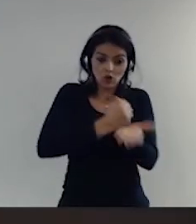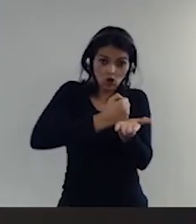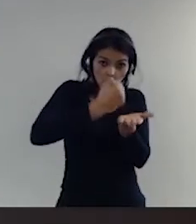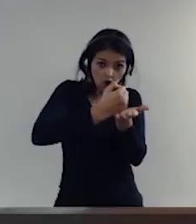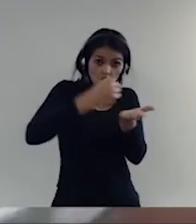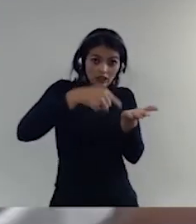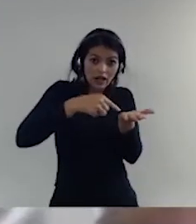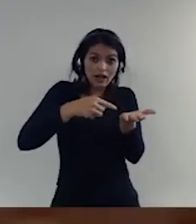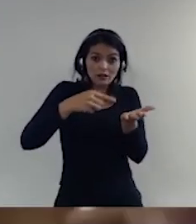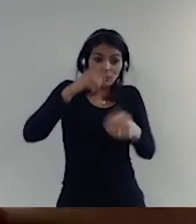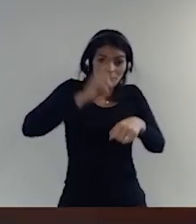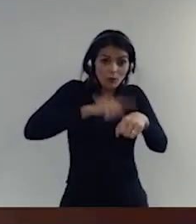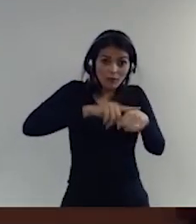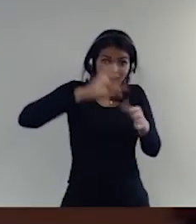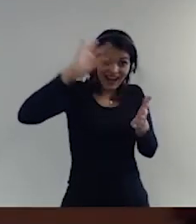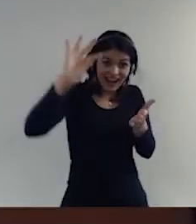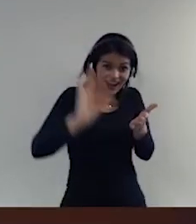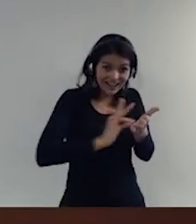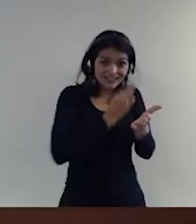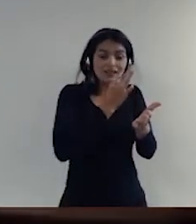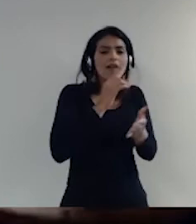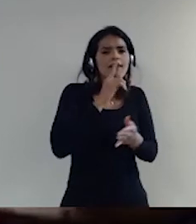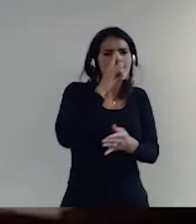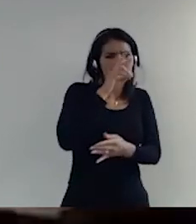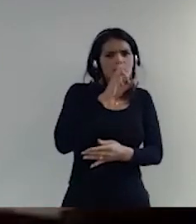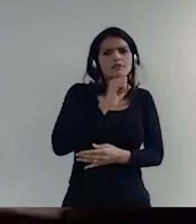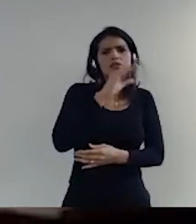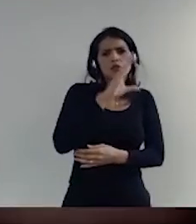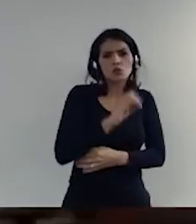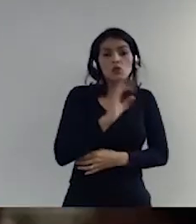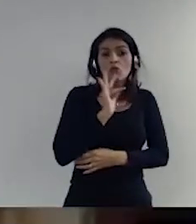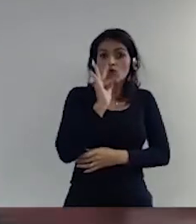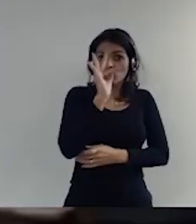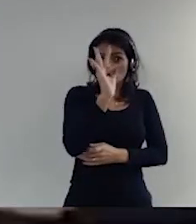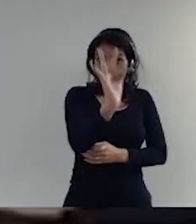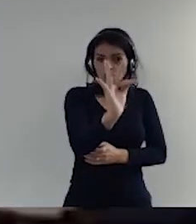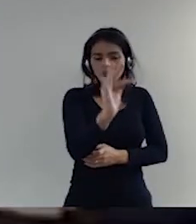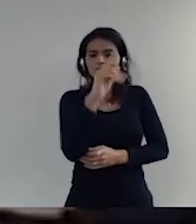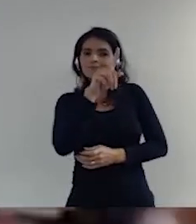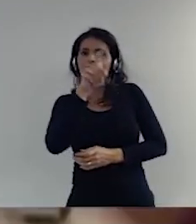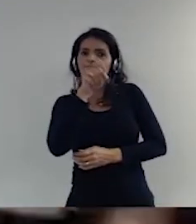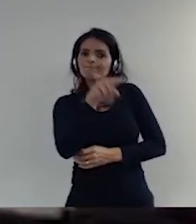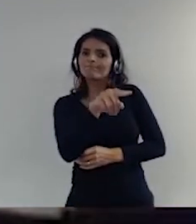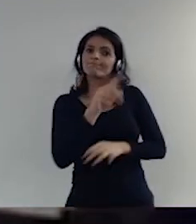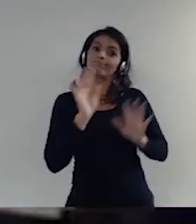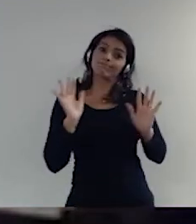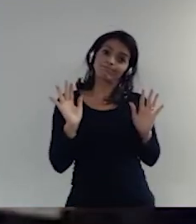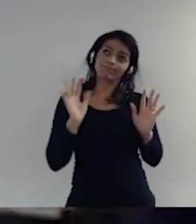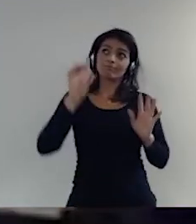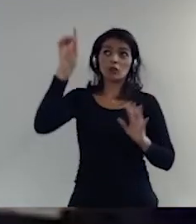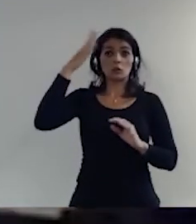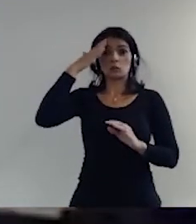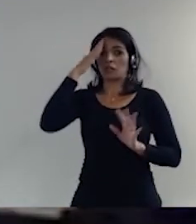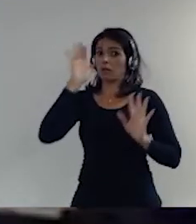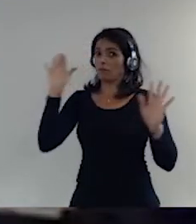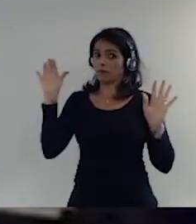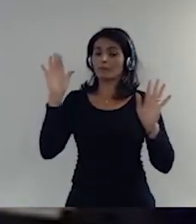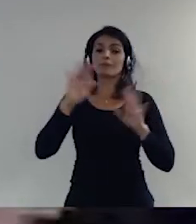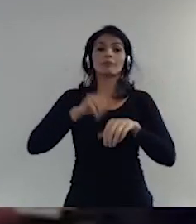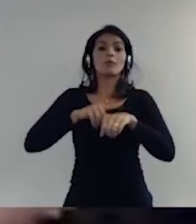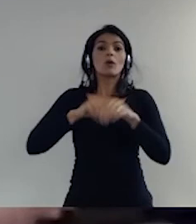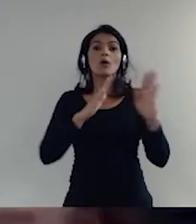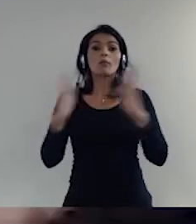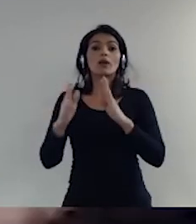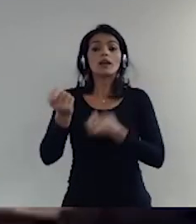no momento zero era uma alocação de risco, com o futuro sempre incerto, não é? Porque ele pertence a Deus, neste momento,